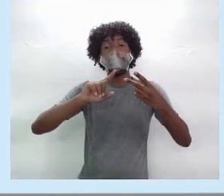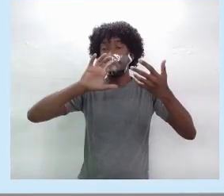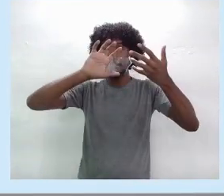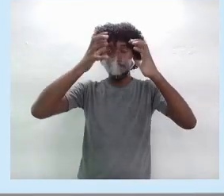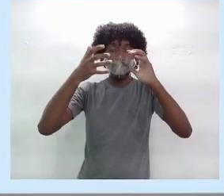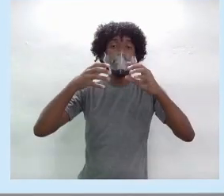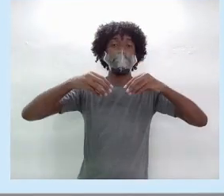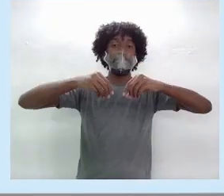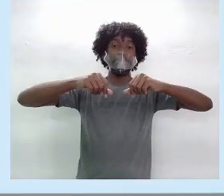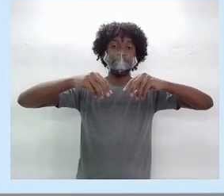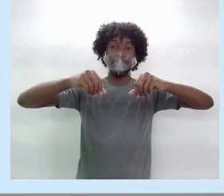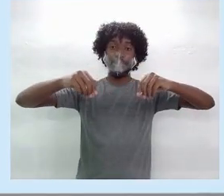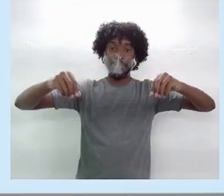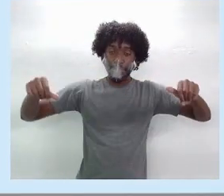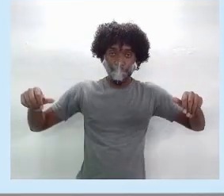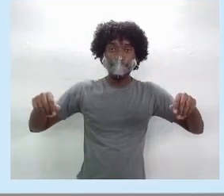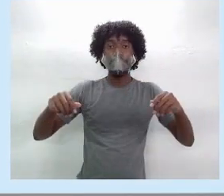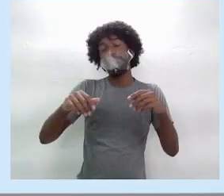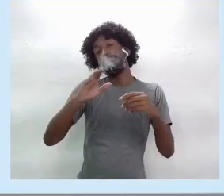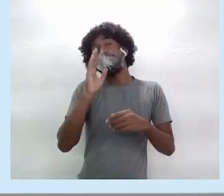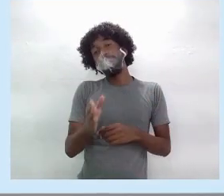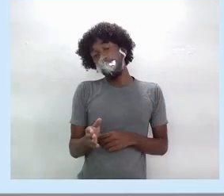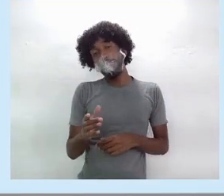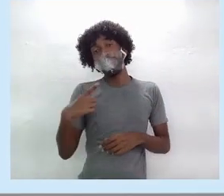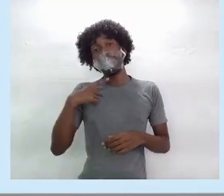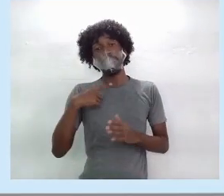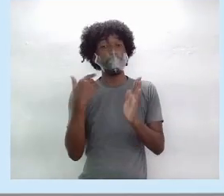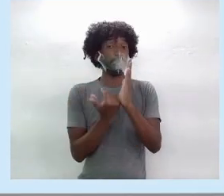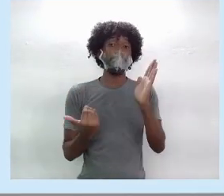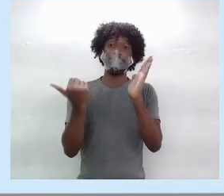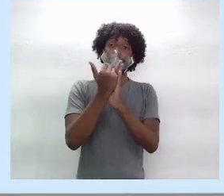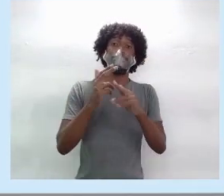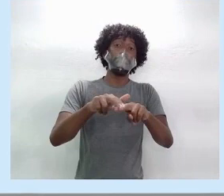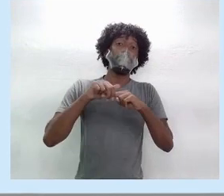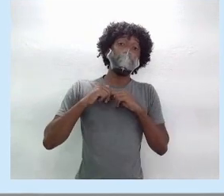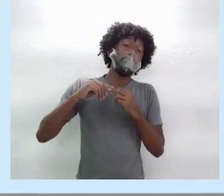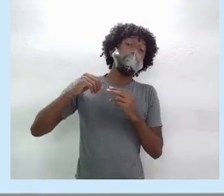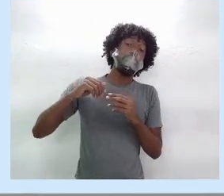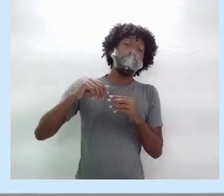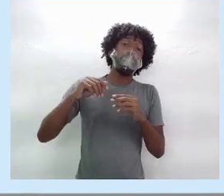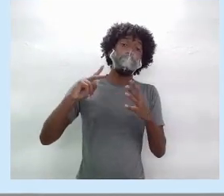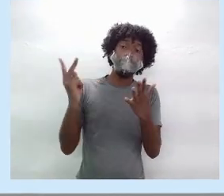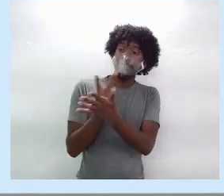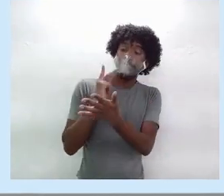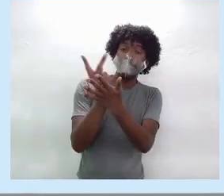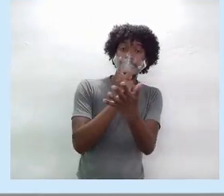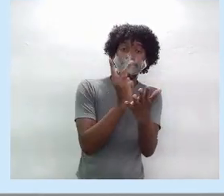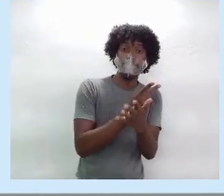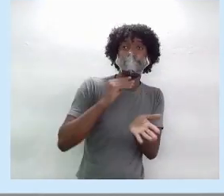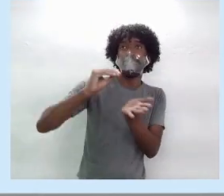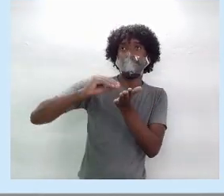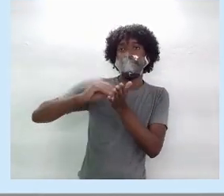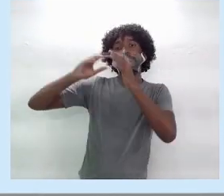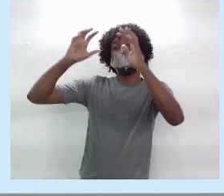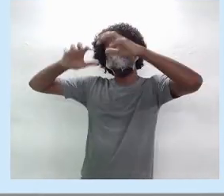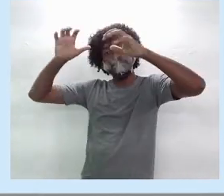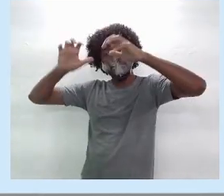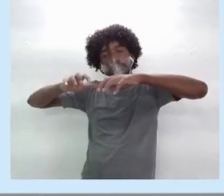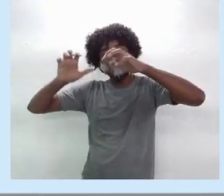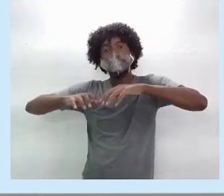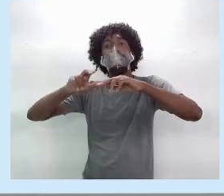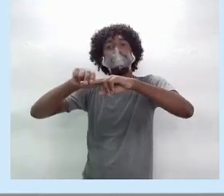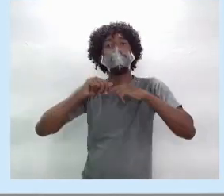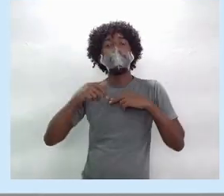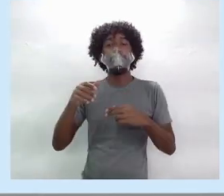desertificação também, que são intensificados devido aos fenômenos climáticos, devido aí ao aumento